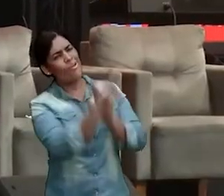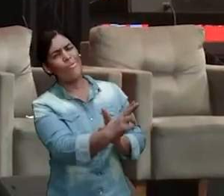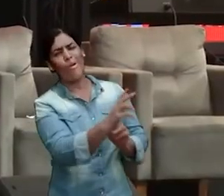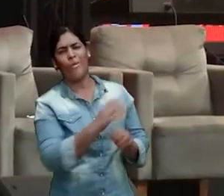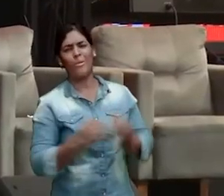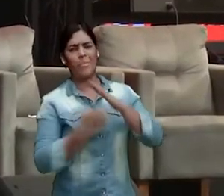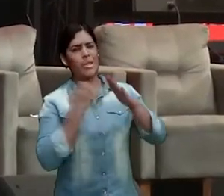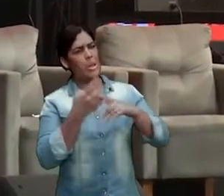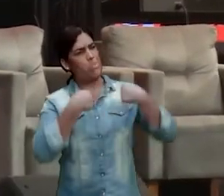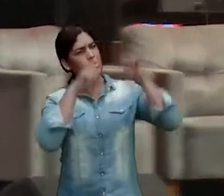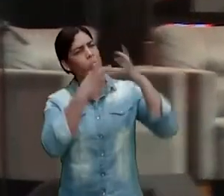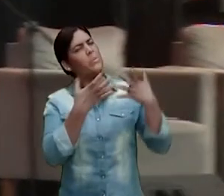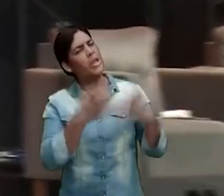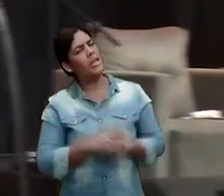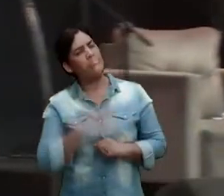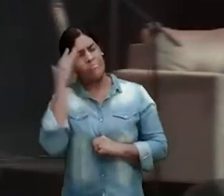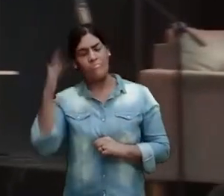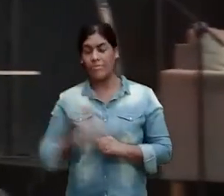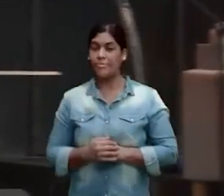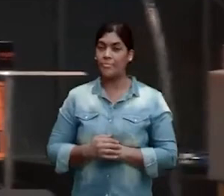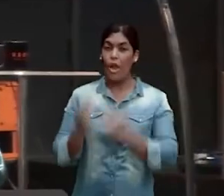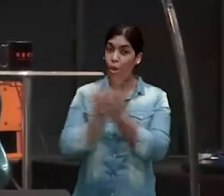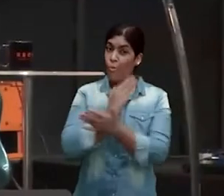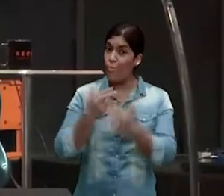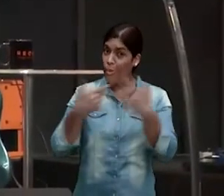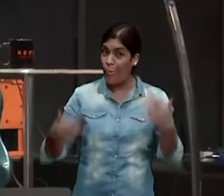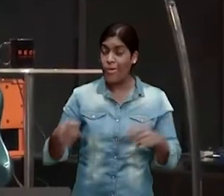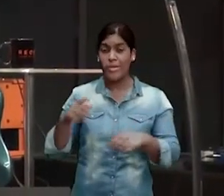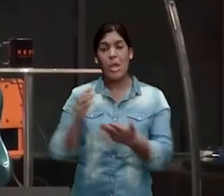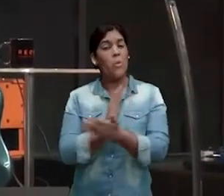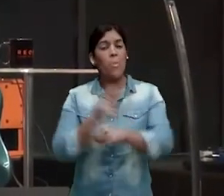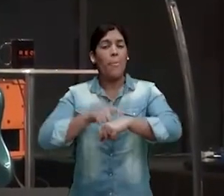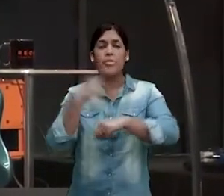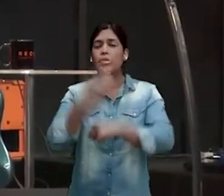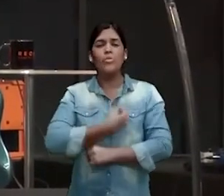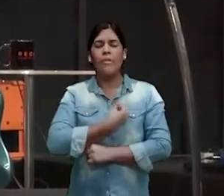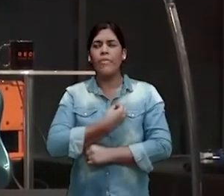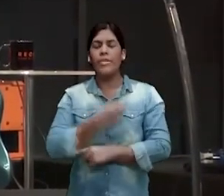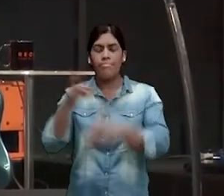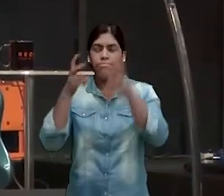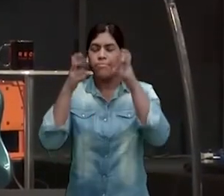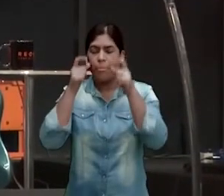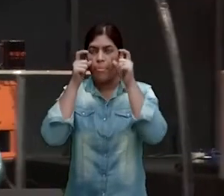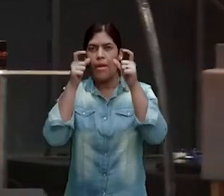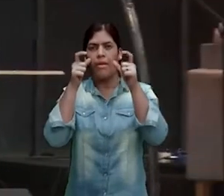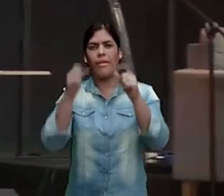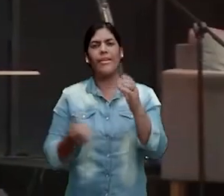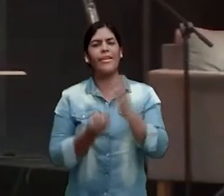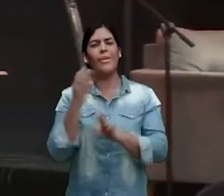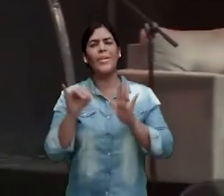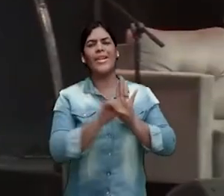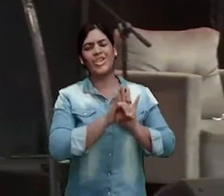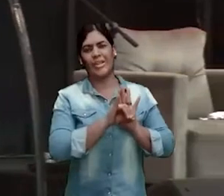empresário bem-sucedido alguma coisa em algum momento te chamou atenção e você criou uma identidade com aquilo